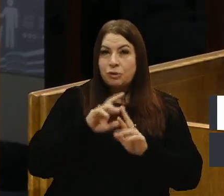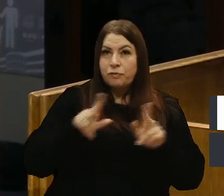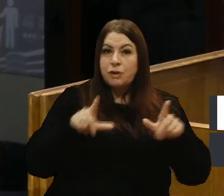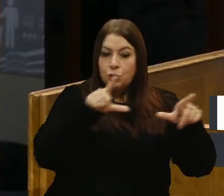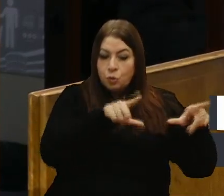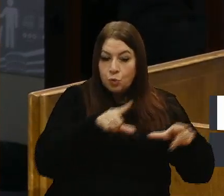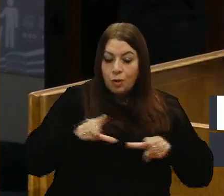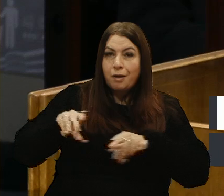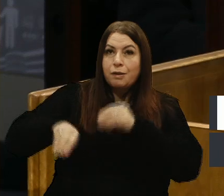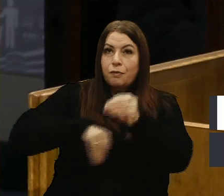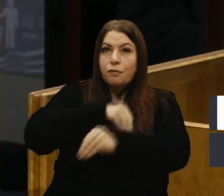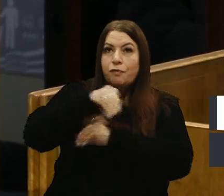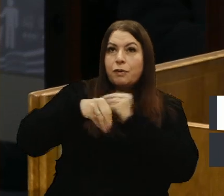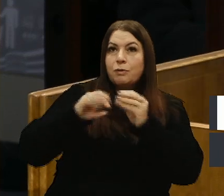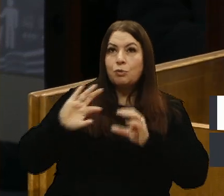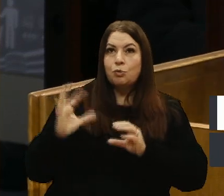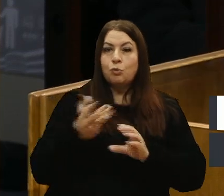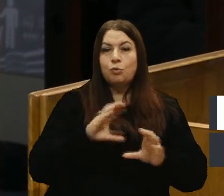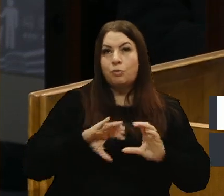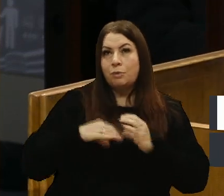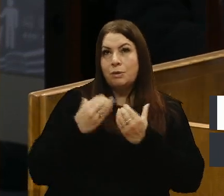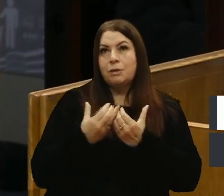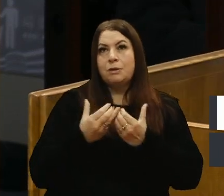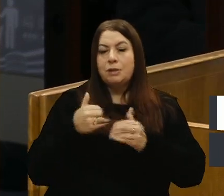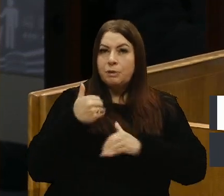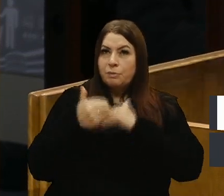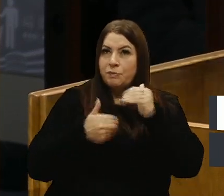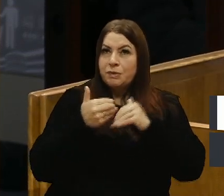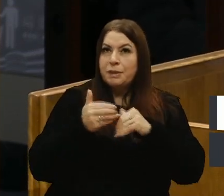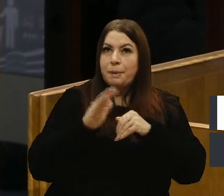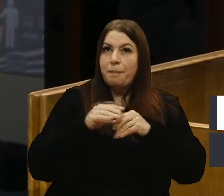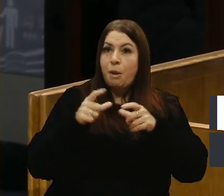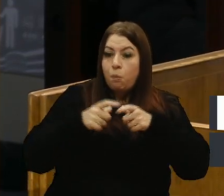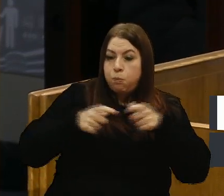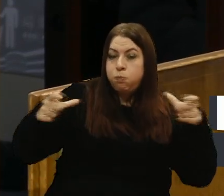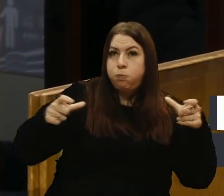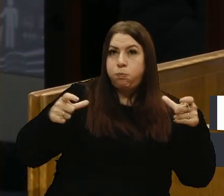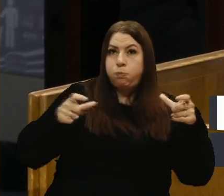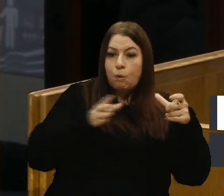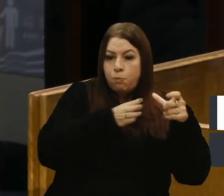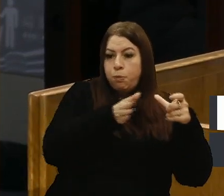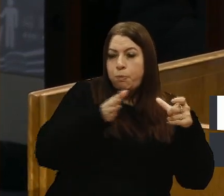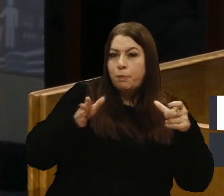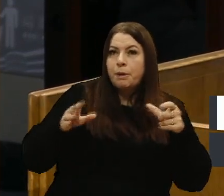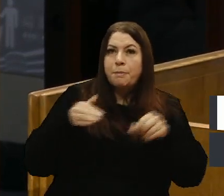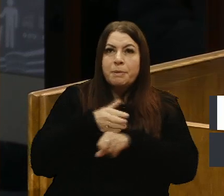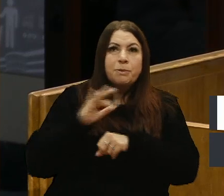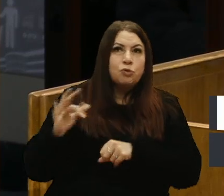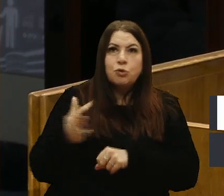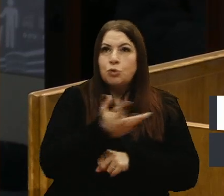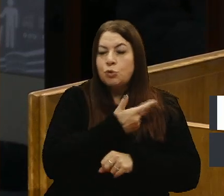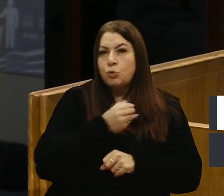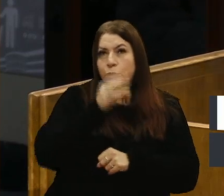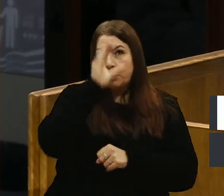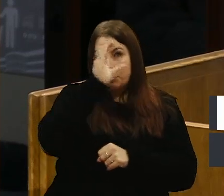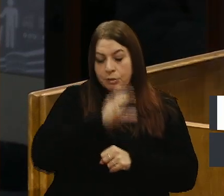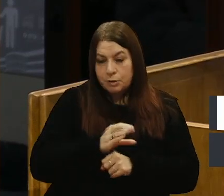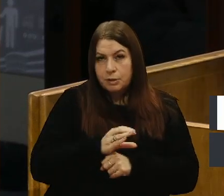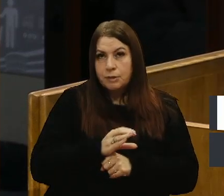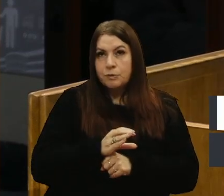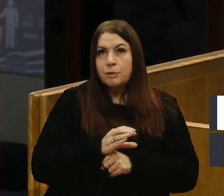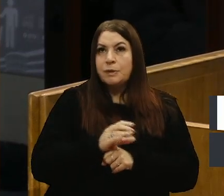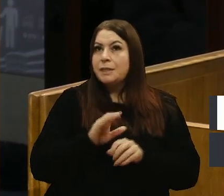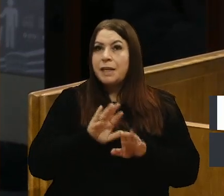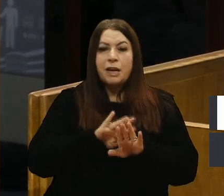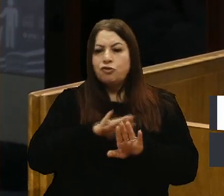lugares envolvendo toda a comunidade. Queremos que seja um processo mais amplo e plural possível, com a participação de todos os cidadãos, sem